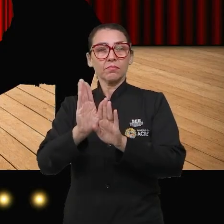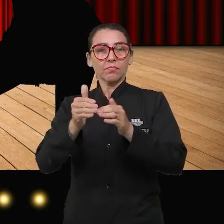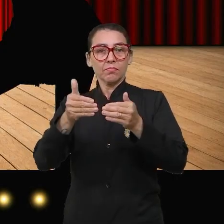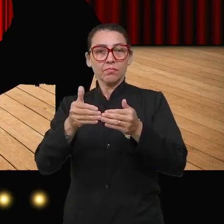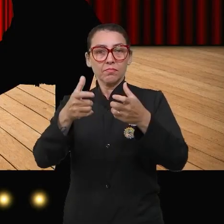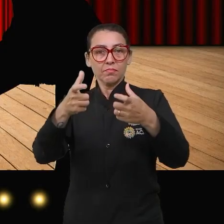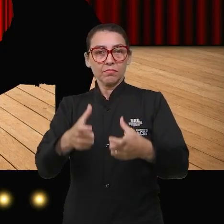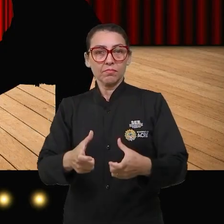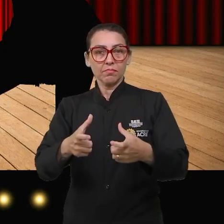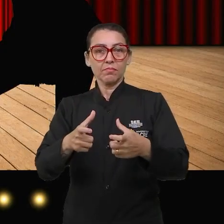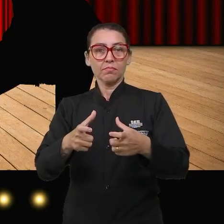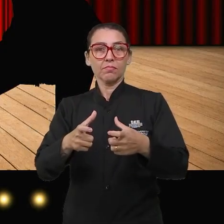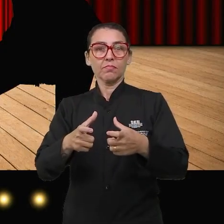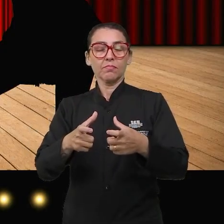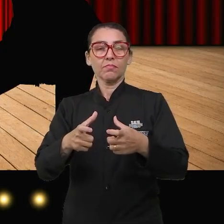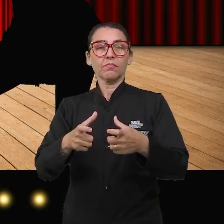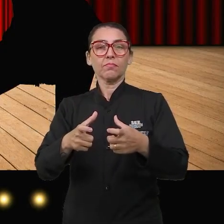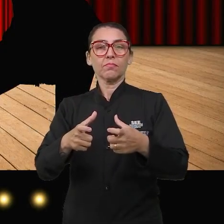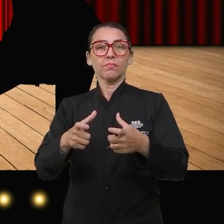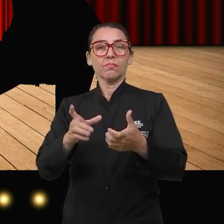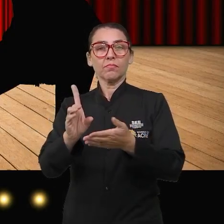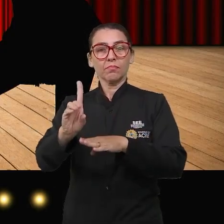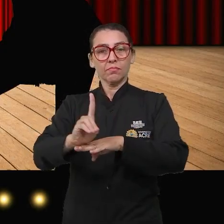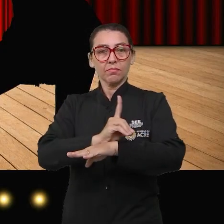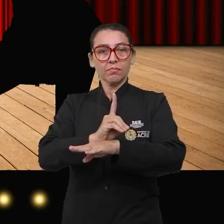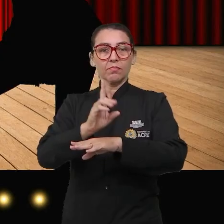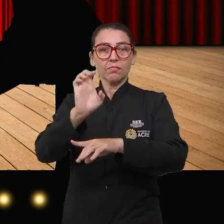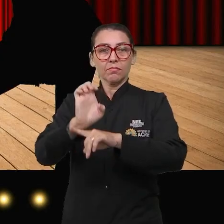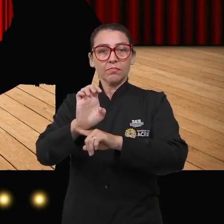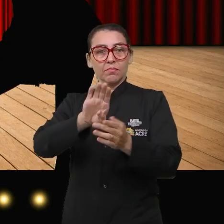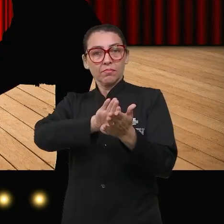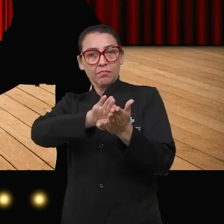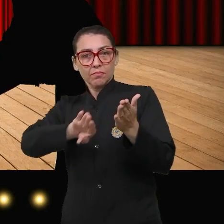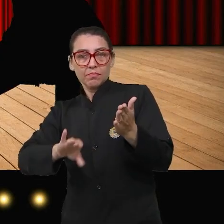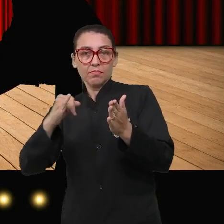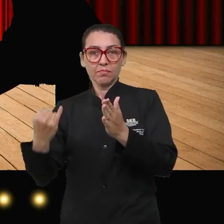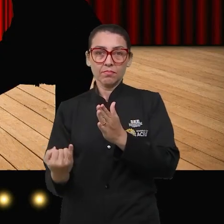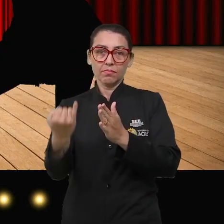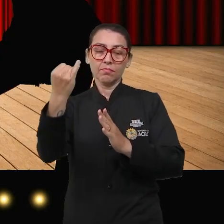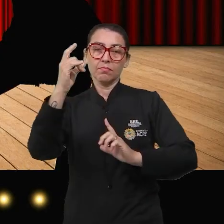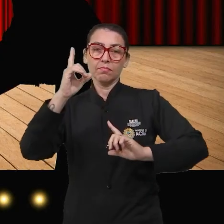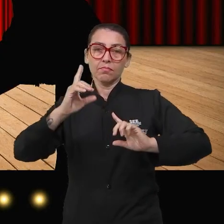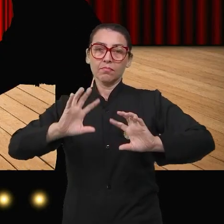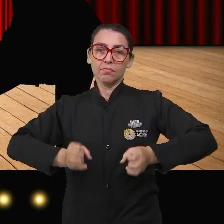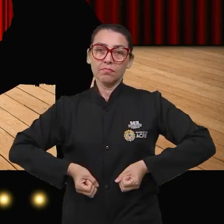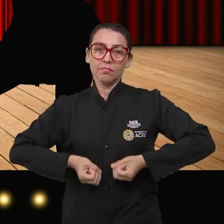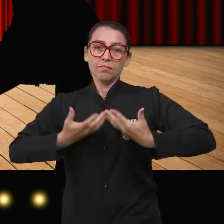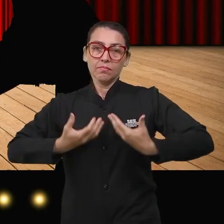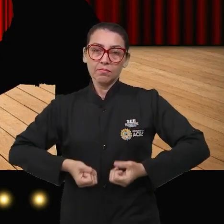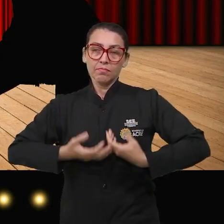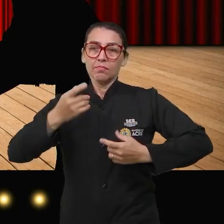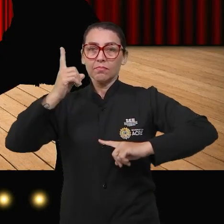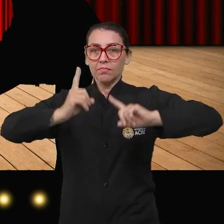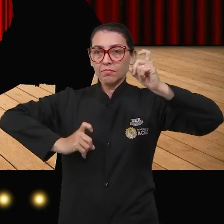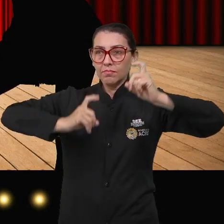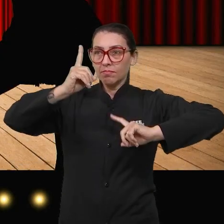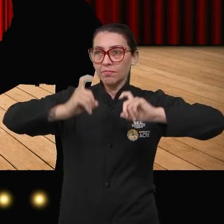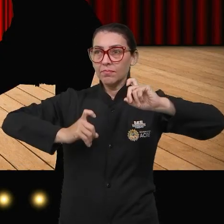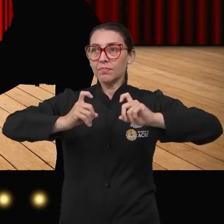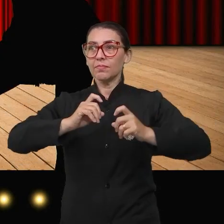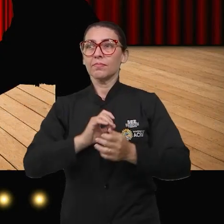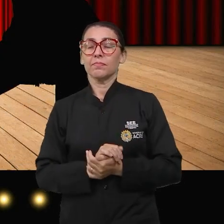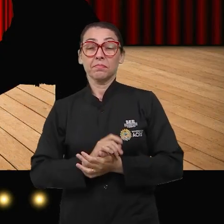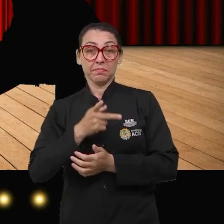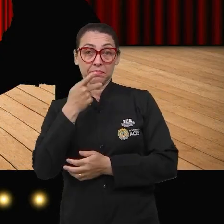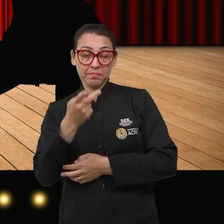em ambientes digitais. Letra E, removendo a importância da expressão corporal.